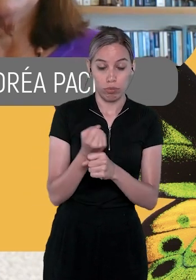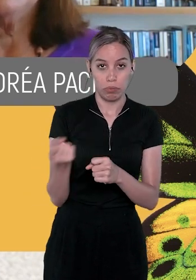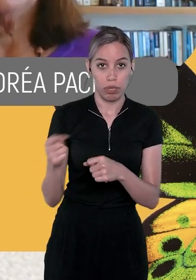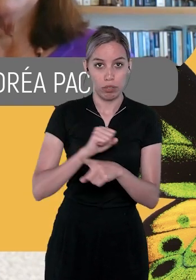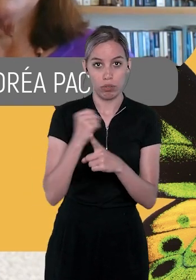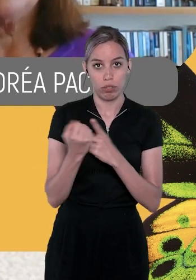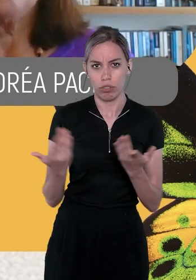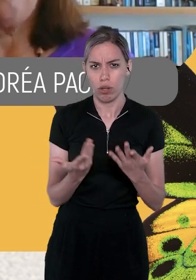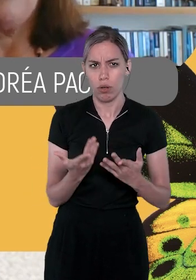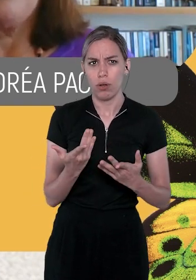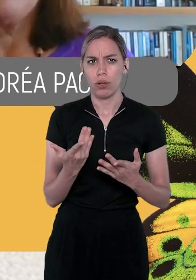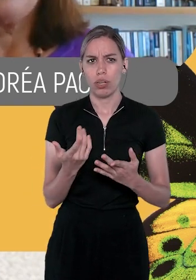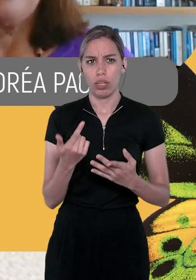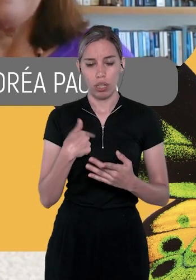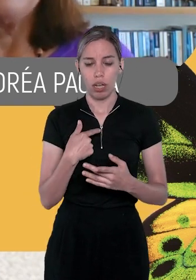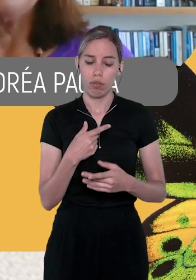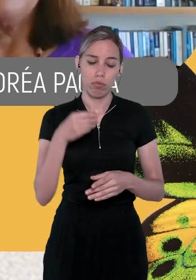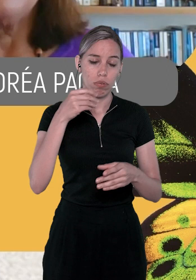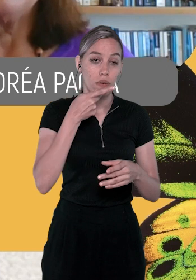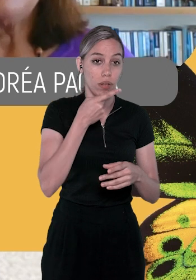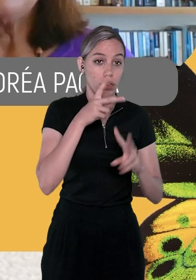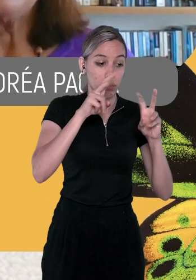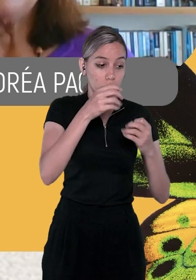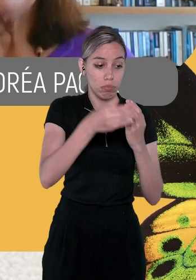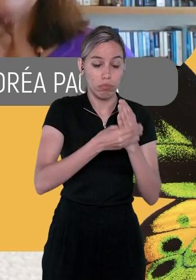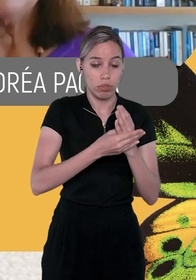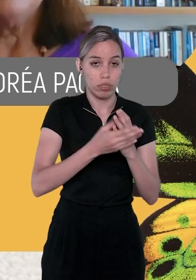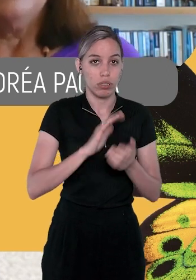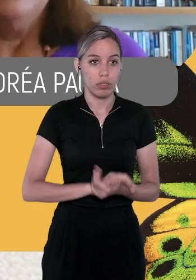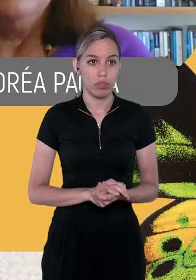tanto na minha ficção quanto na minha não ficção. Andréa?